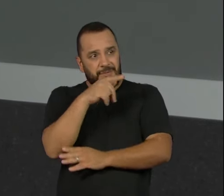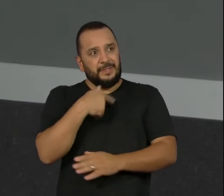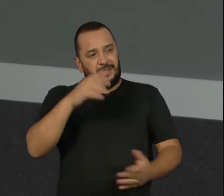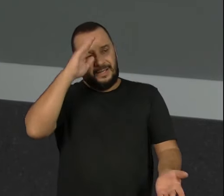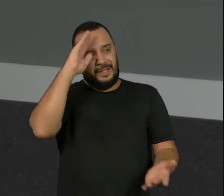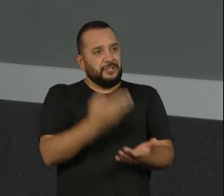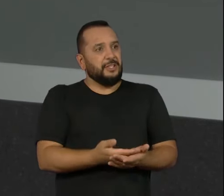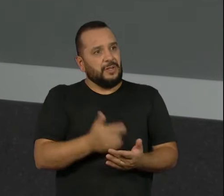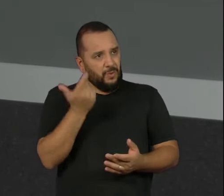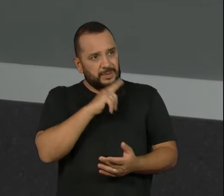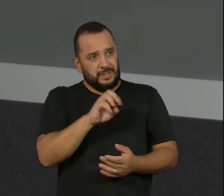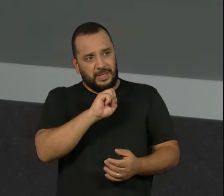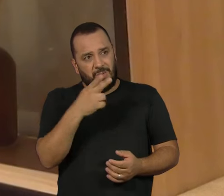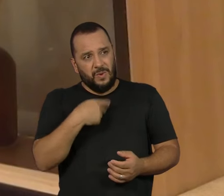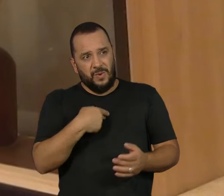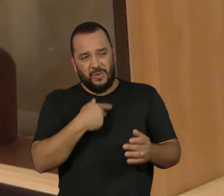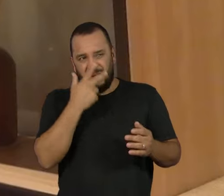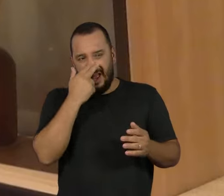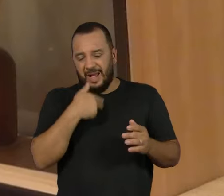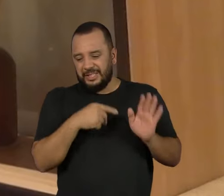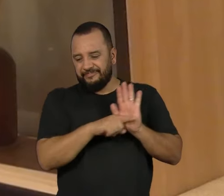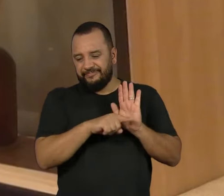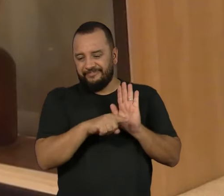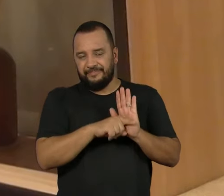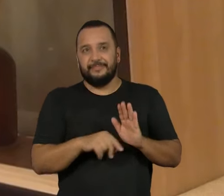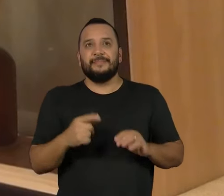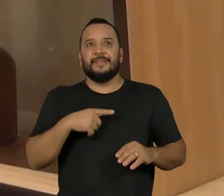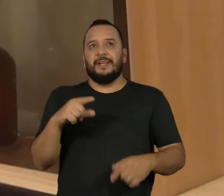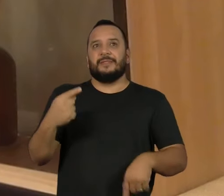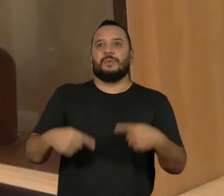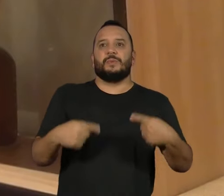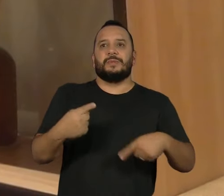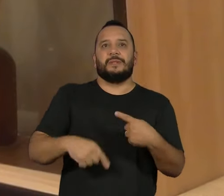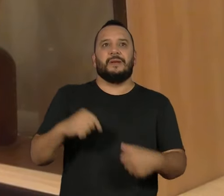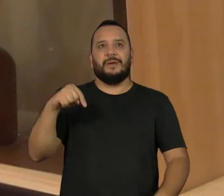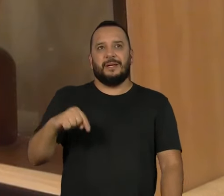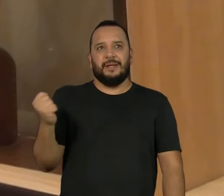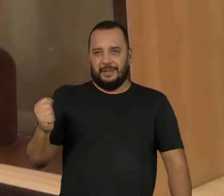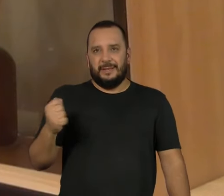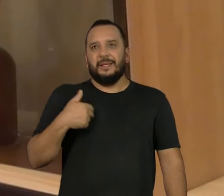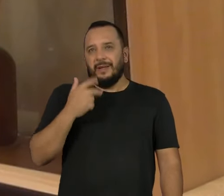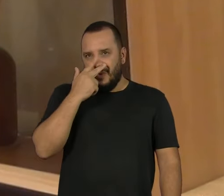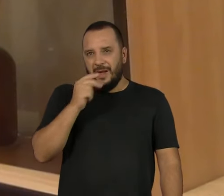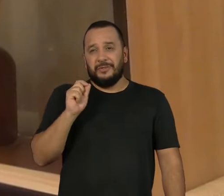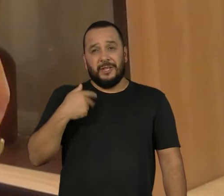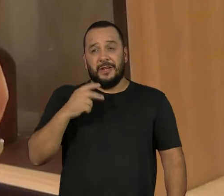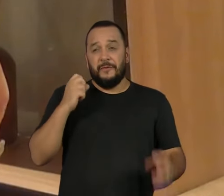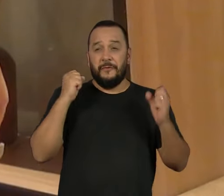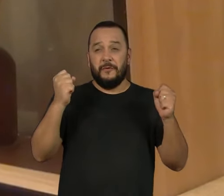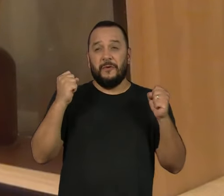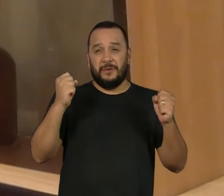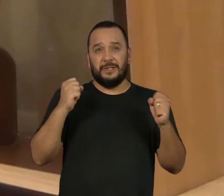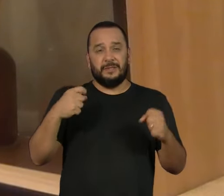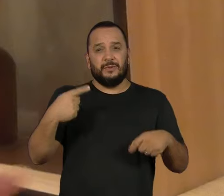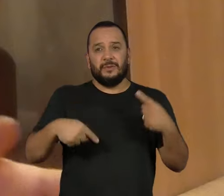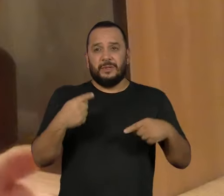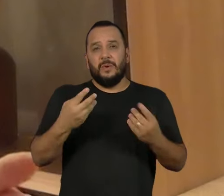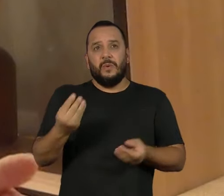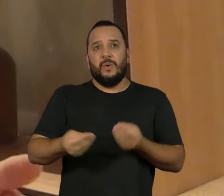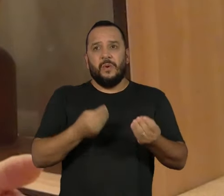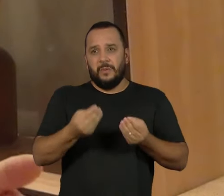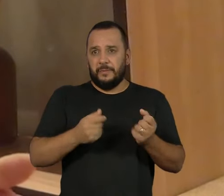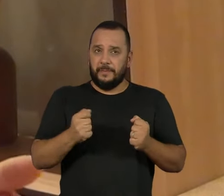pessimista em relação a esse encontro? Tem uma discussão aqui nos bastidores, né, e que eu acho que vai tomar força, é como casar as